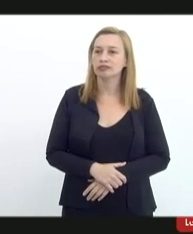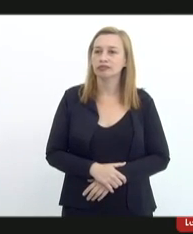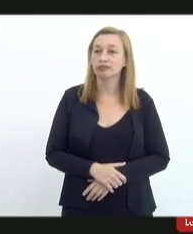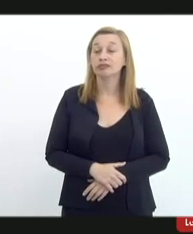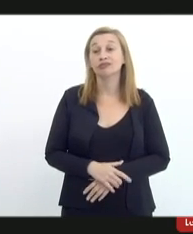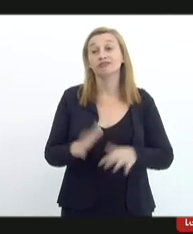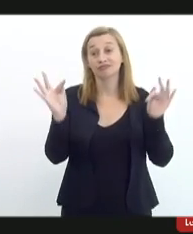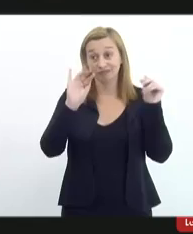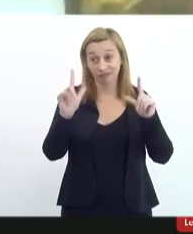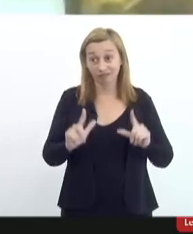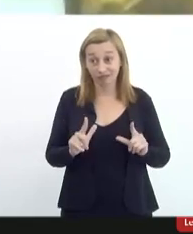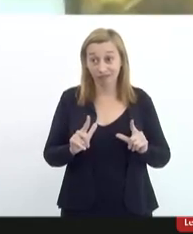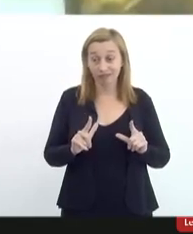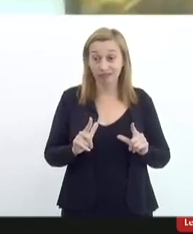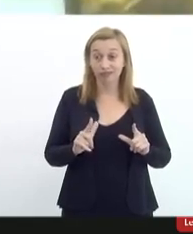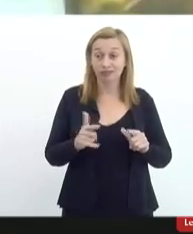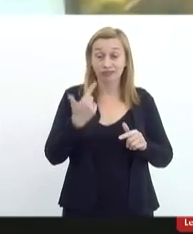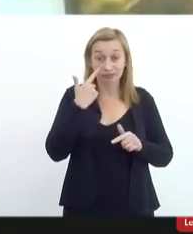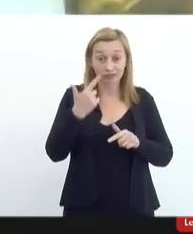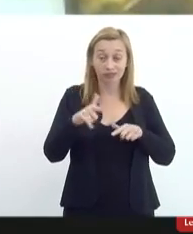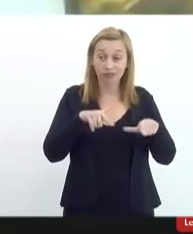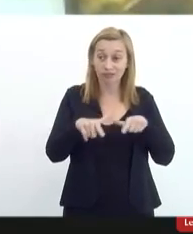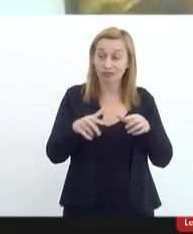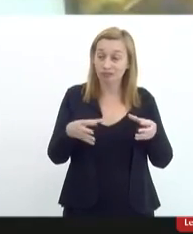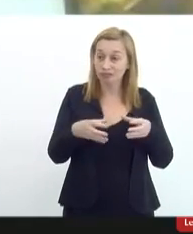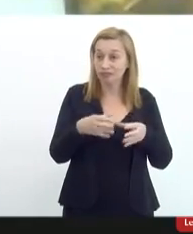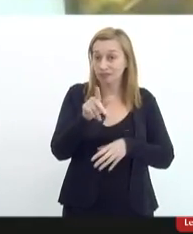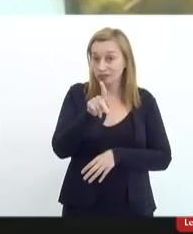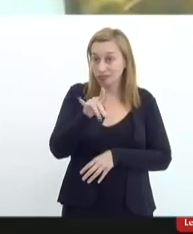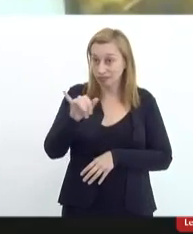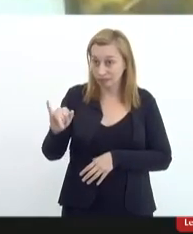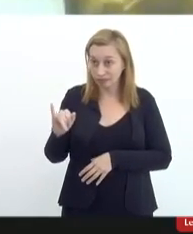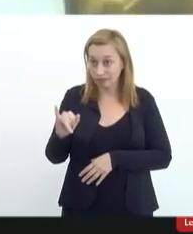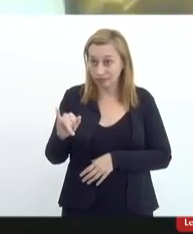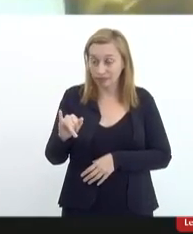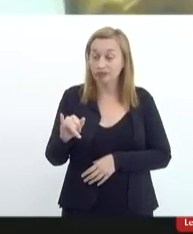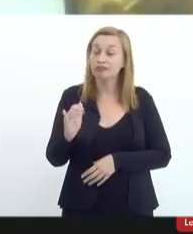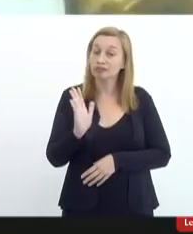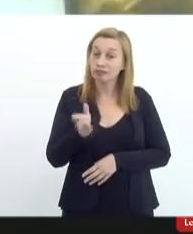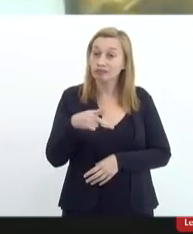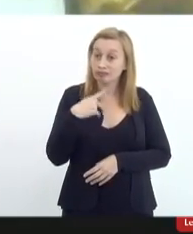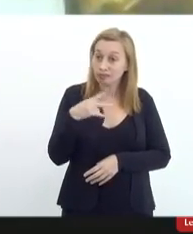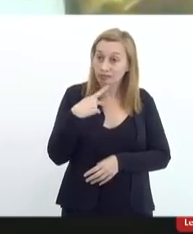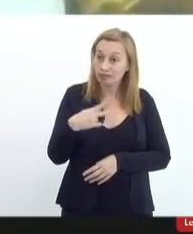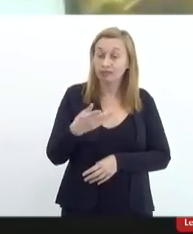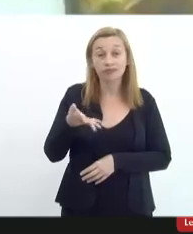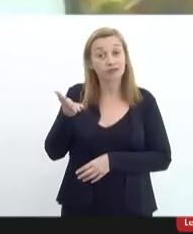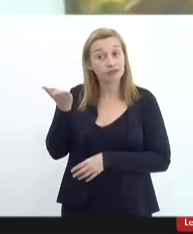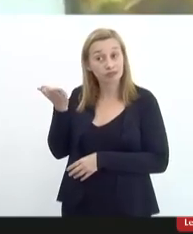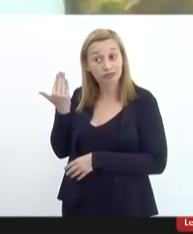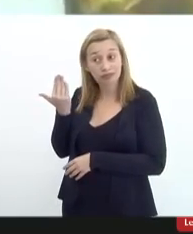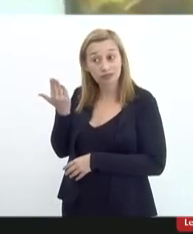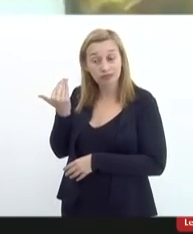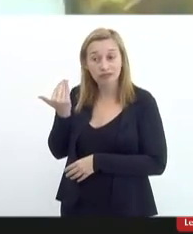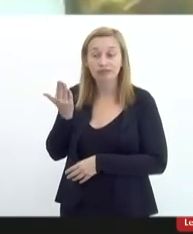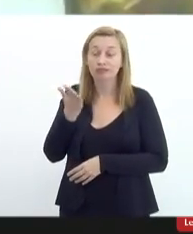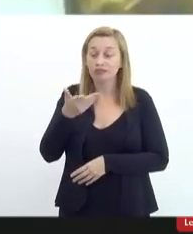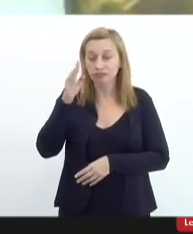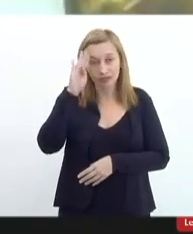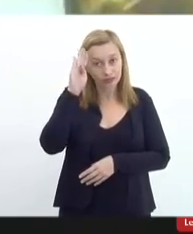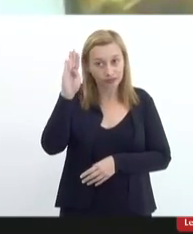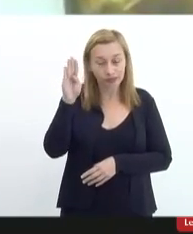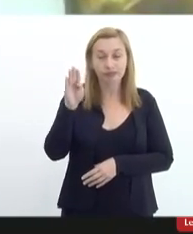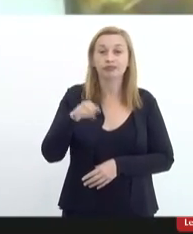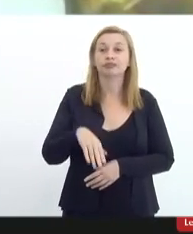Muito feliz por ver o trabalho dessa CPI, que, como eu disse antes, eu acho que é